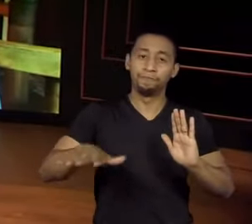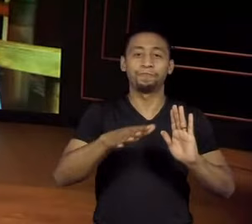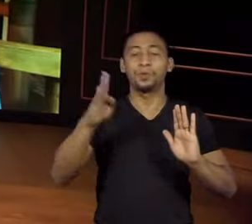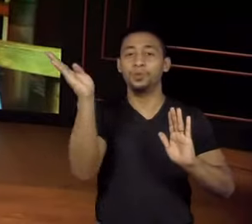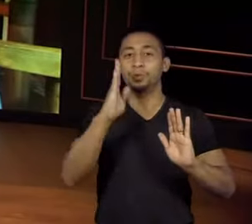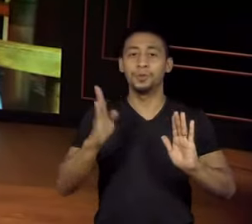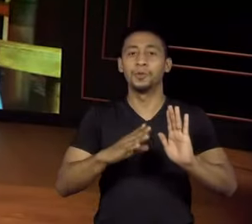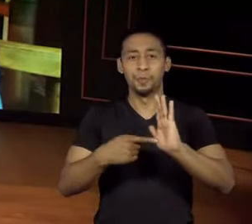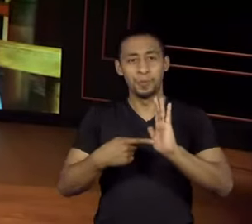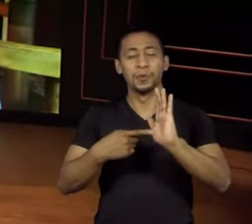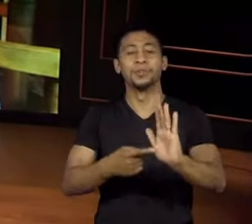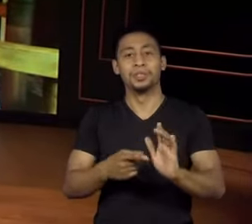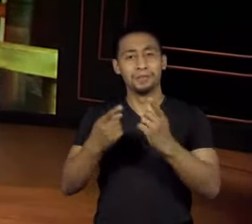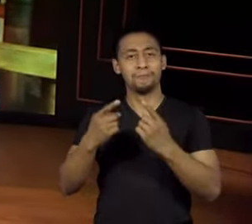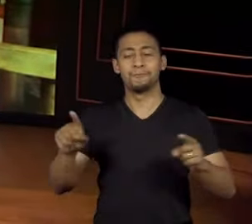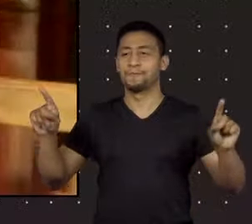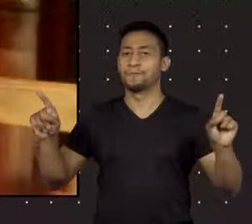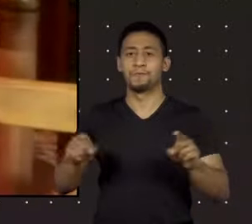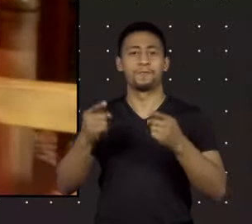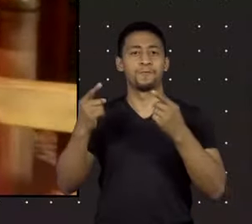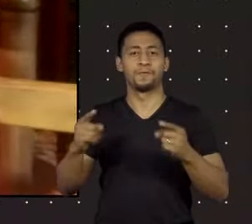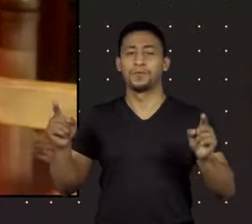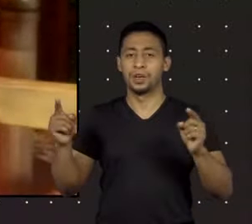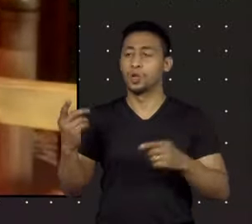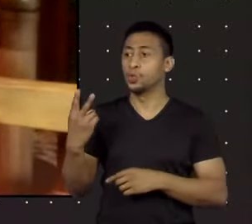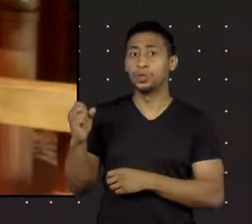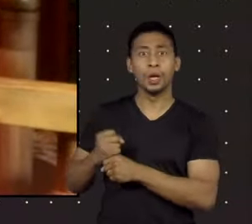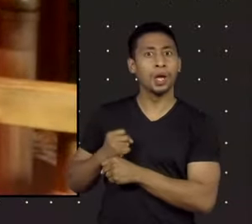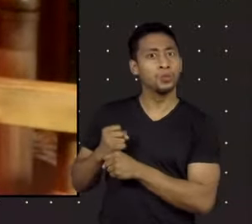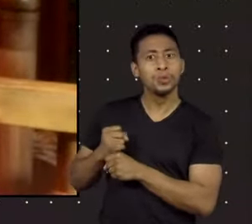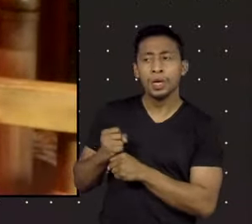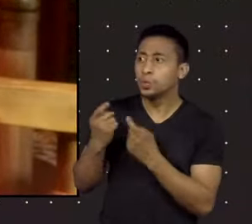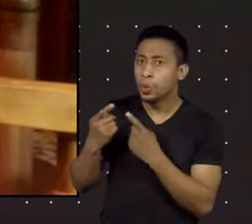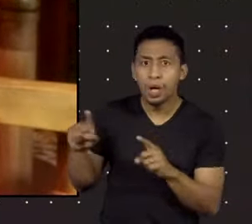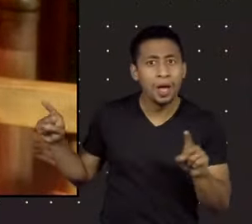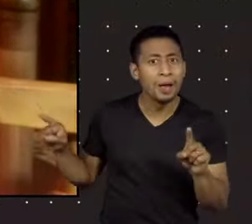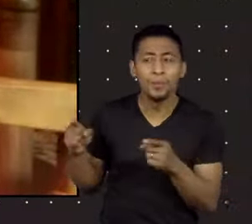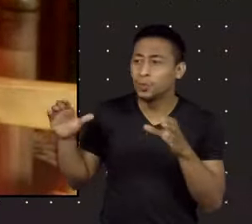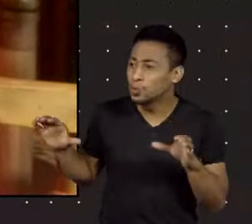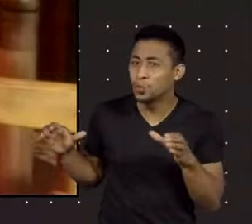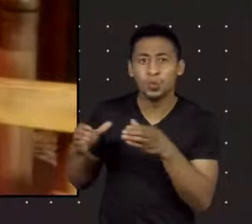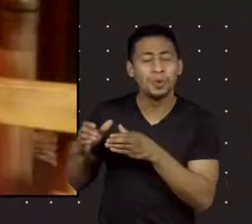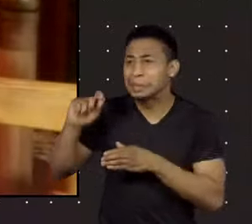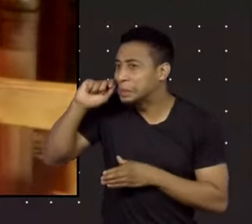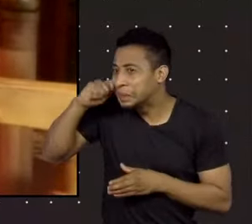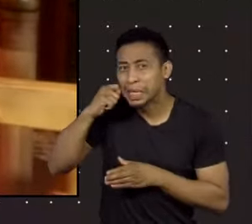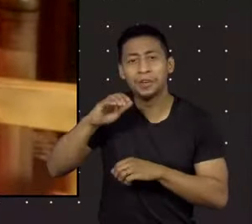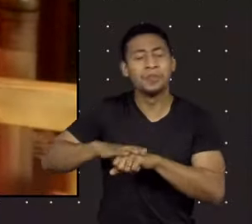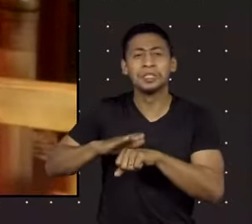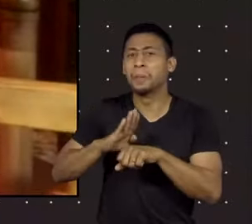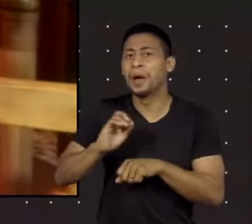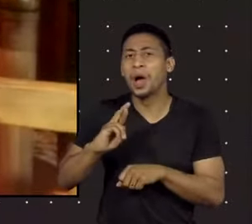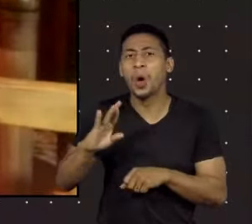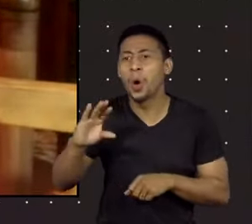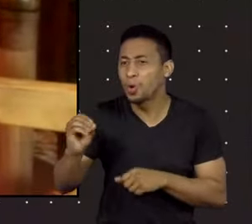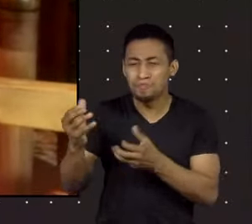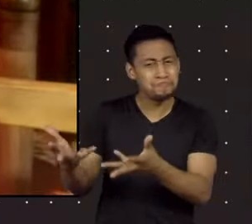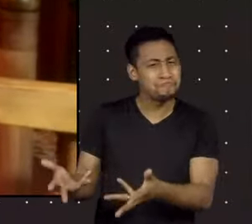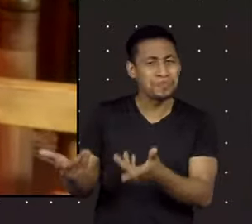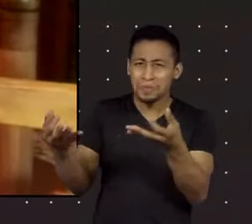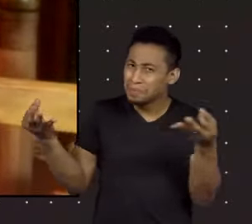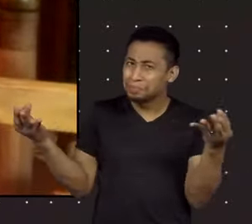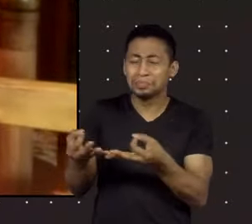vez, obras que ficaram silenciosas durante 200 anos, uma música barroca da melhor qualidade, escrita por negros e